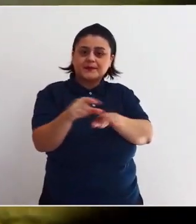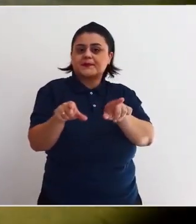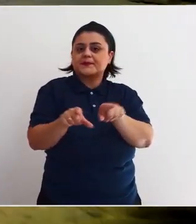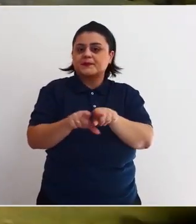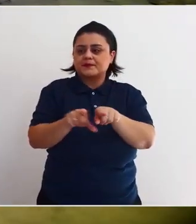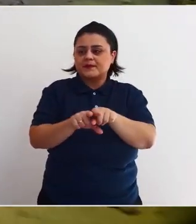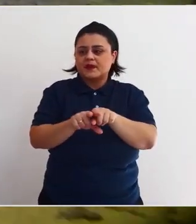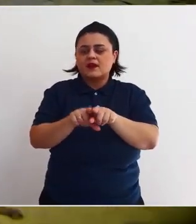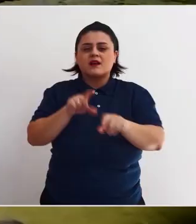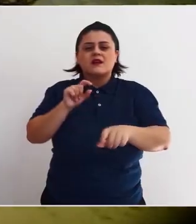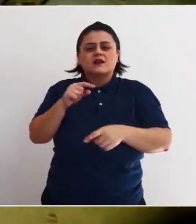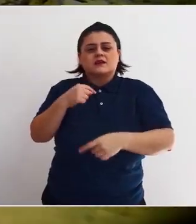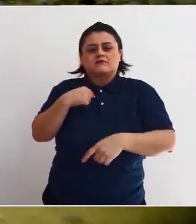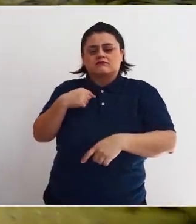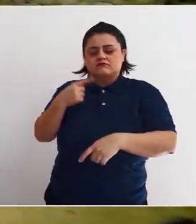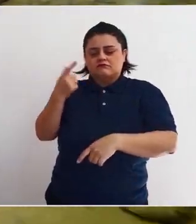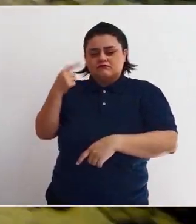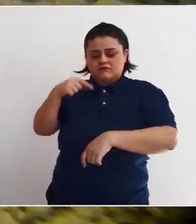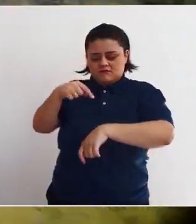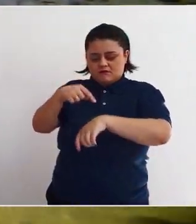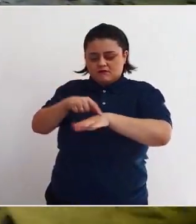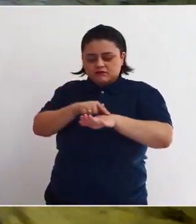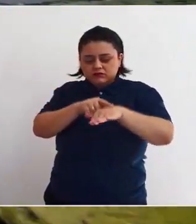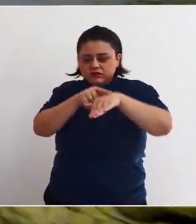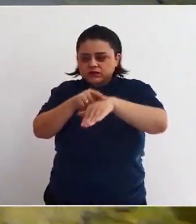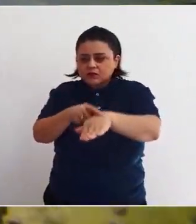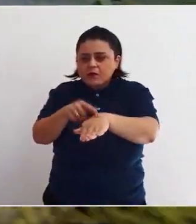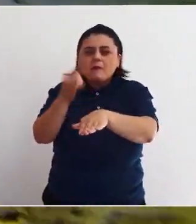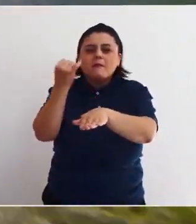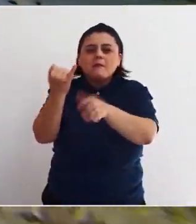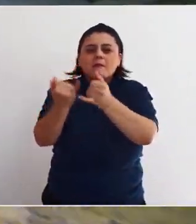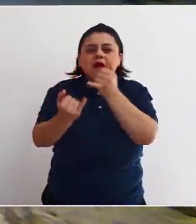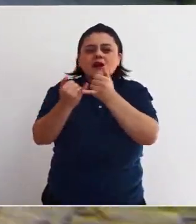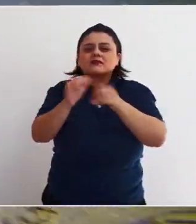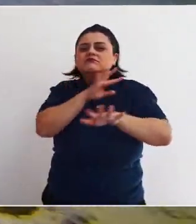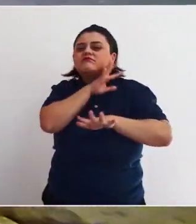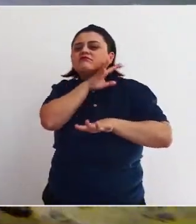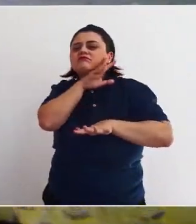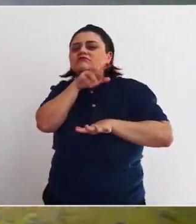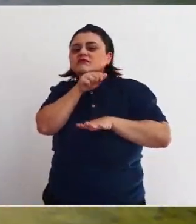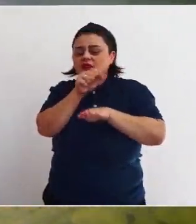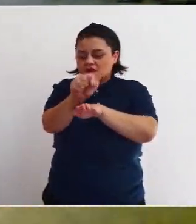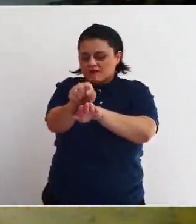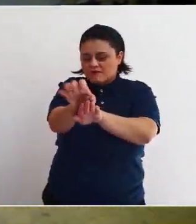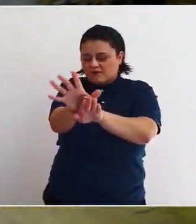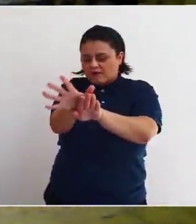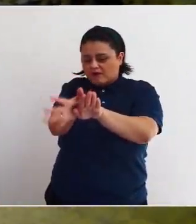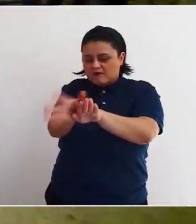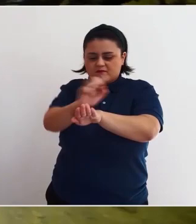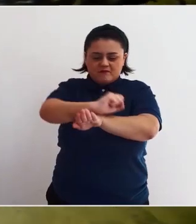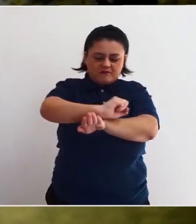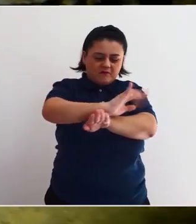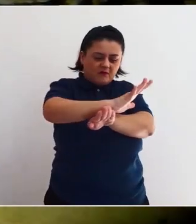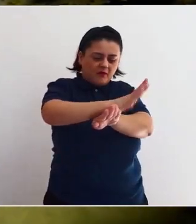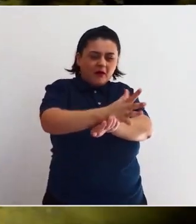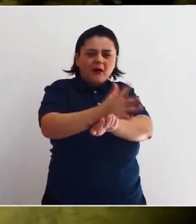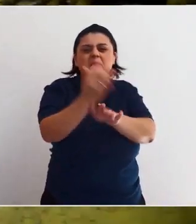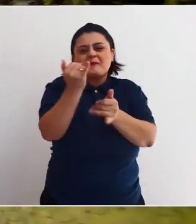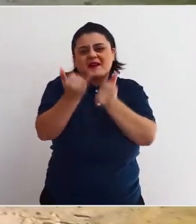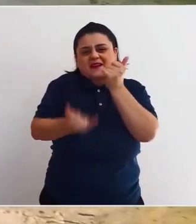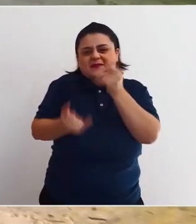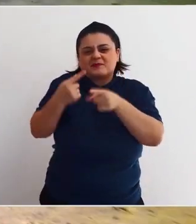dorsais, que se projetam a partir do seu corpo como uma juba, dando-lhe o nome comum de